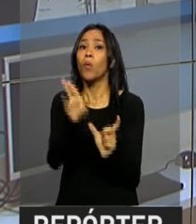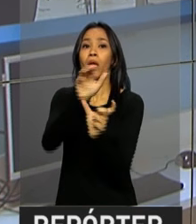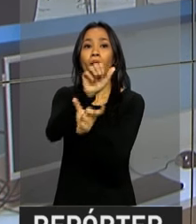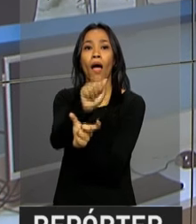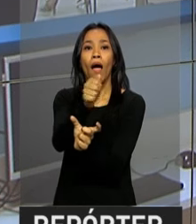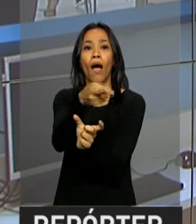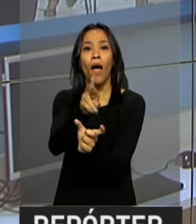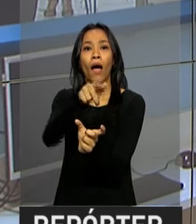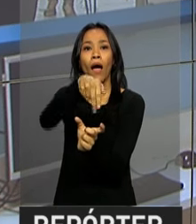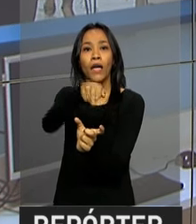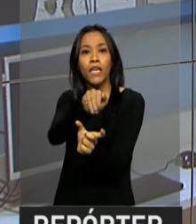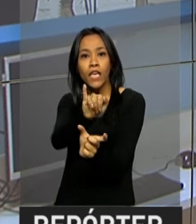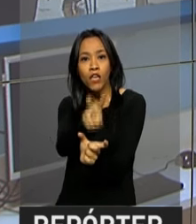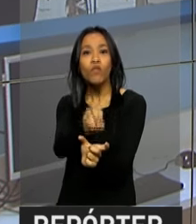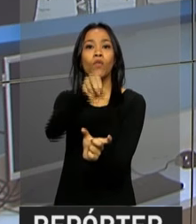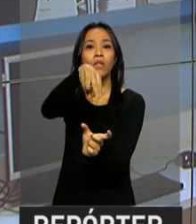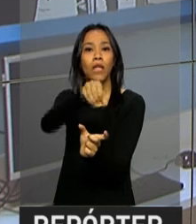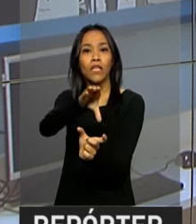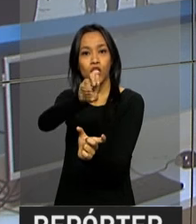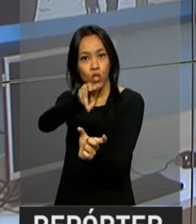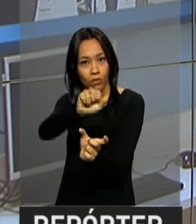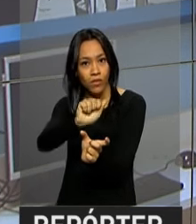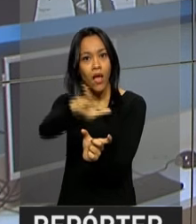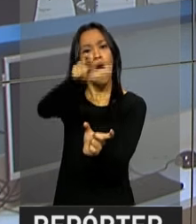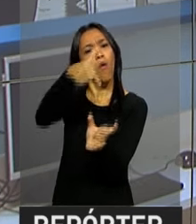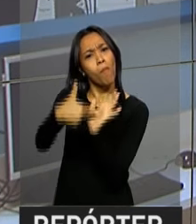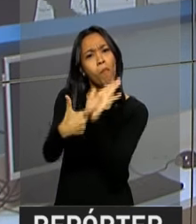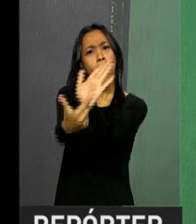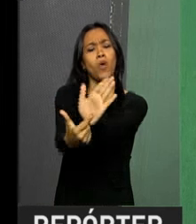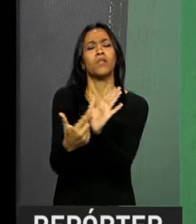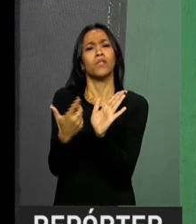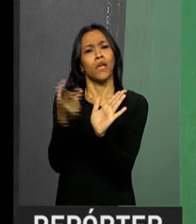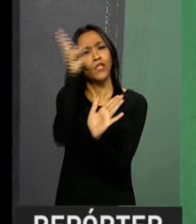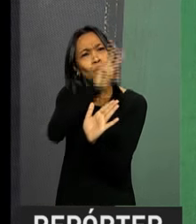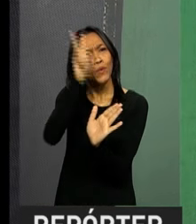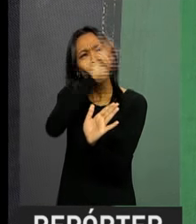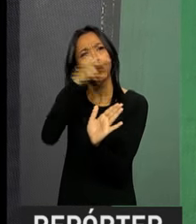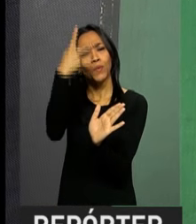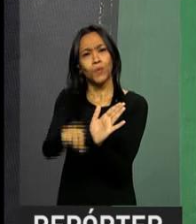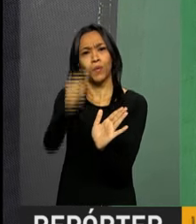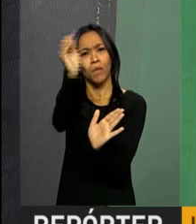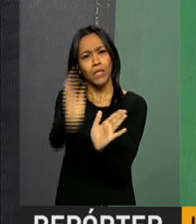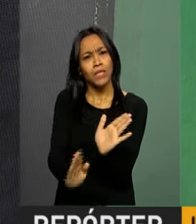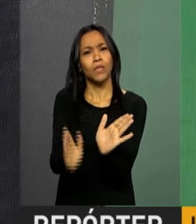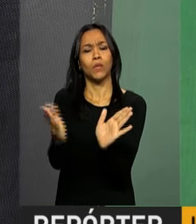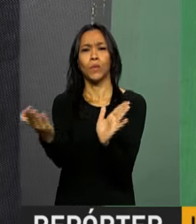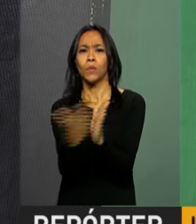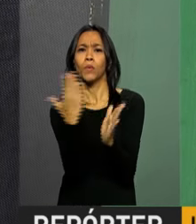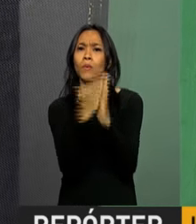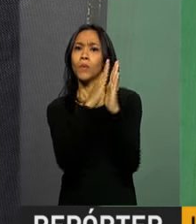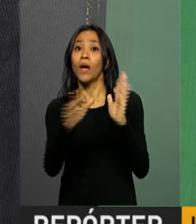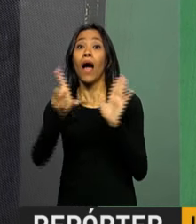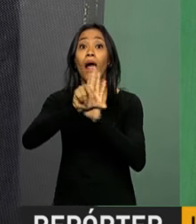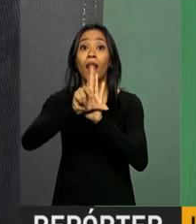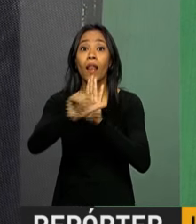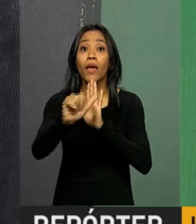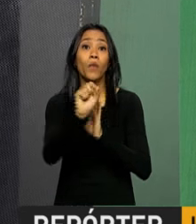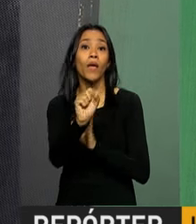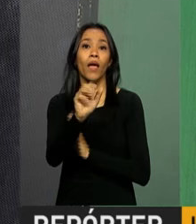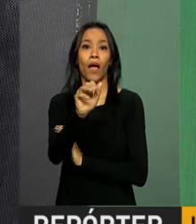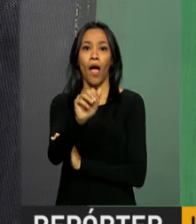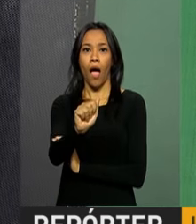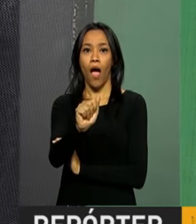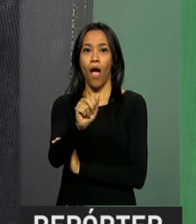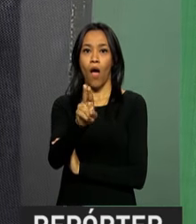expõe uma Preciosidade da história brasileira é o documento original da Lei Áurea assinado